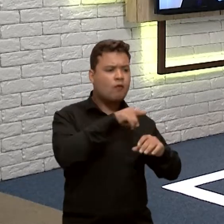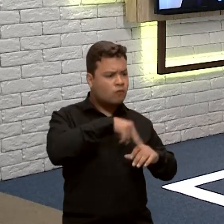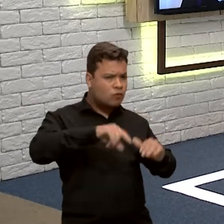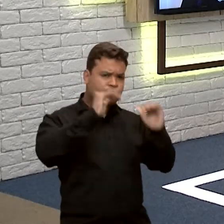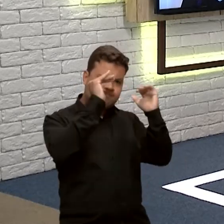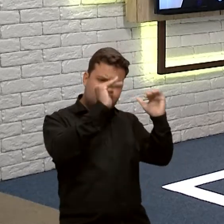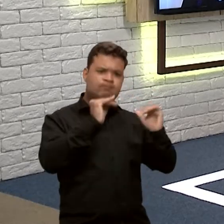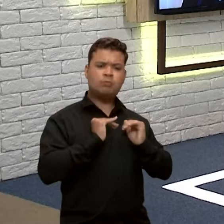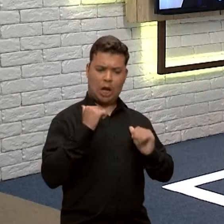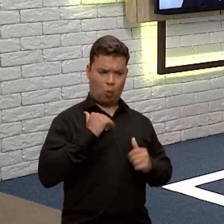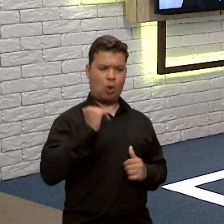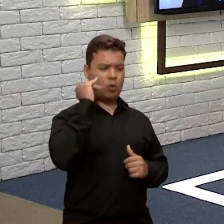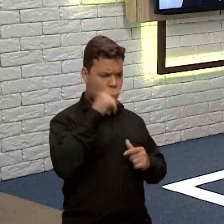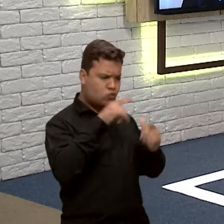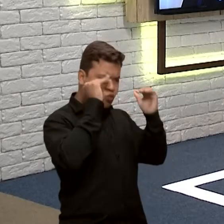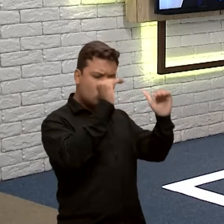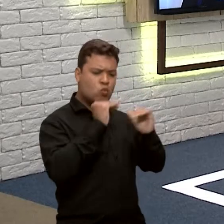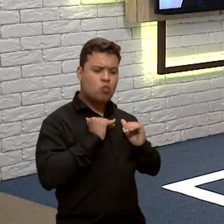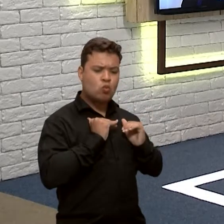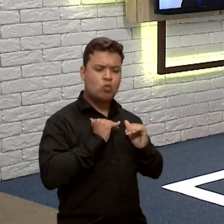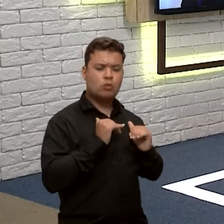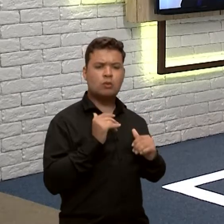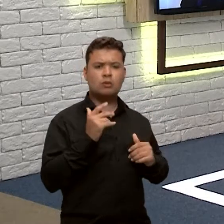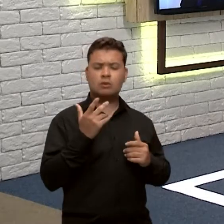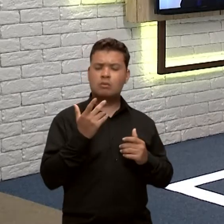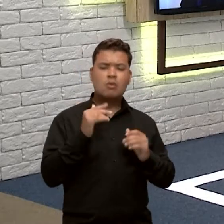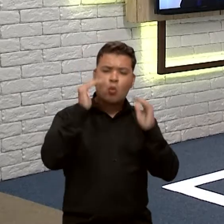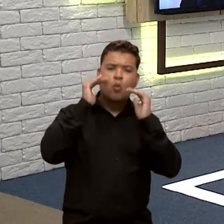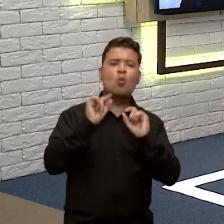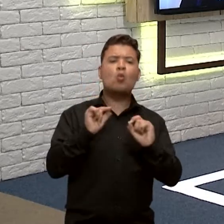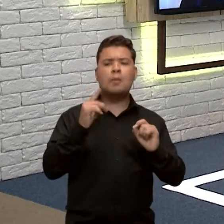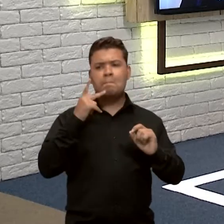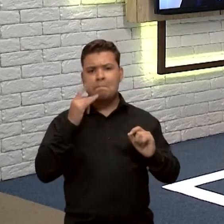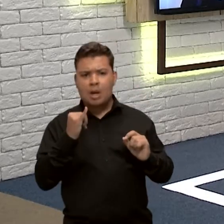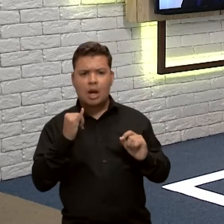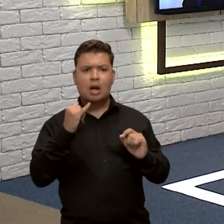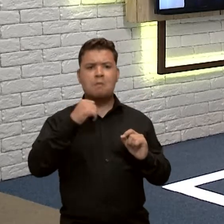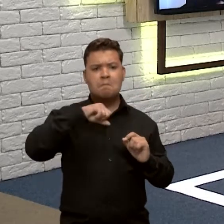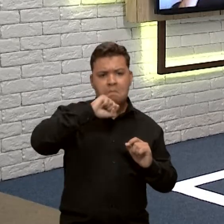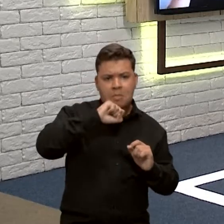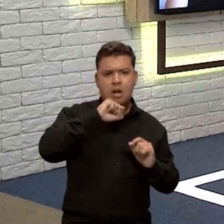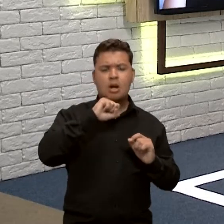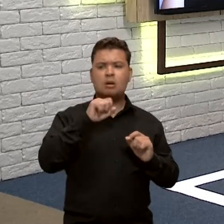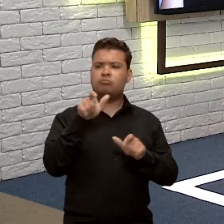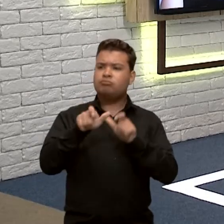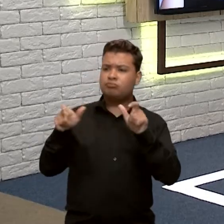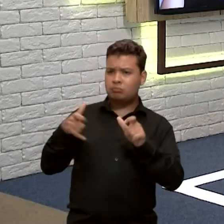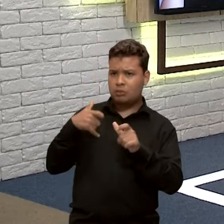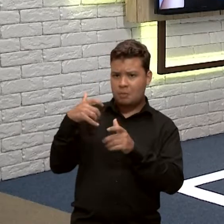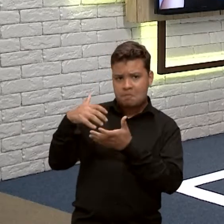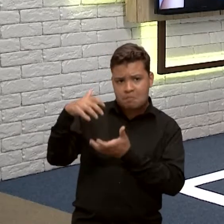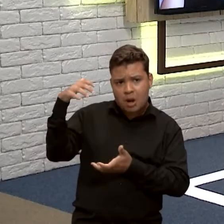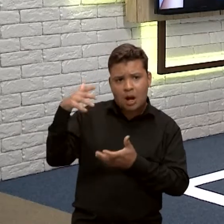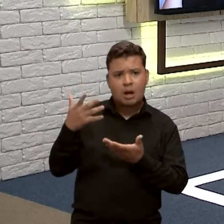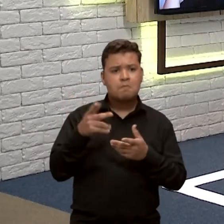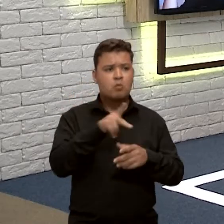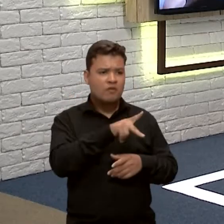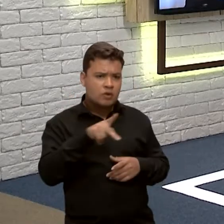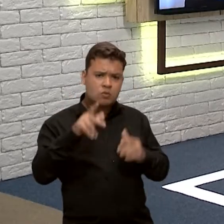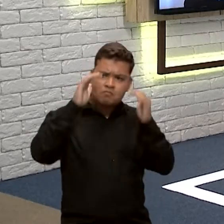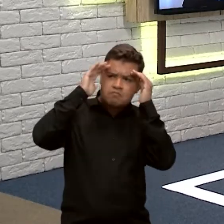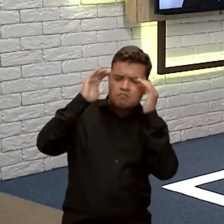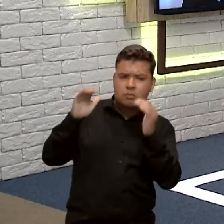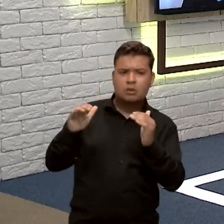aos adultos, aos mais velhos, aos pais, aos professores. Como pensar nesses limites, mas também na possibilidade